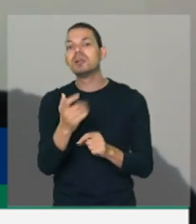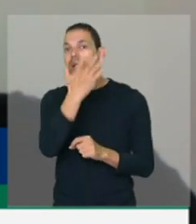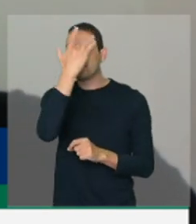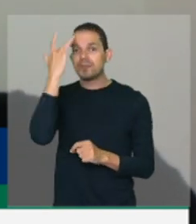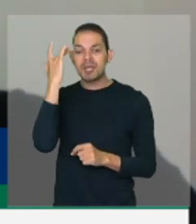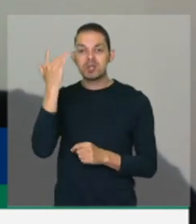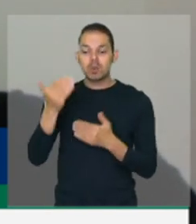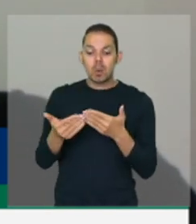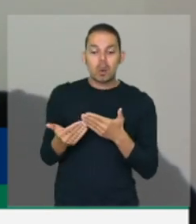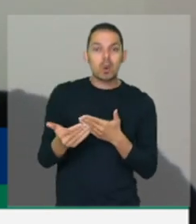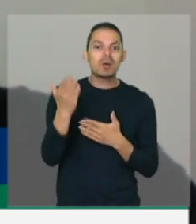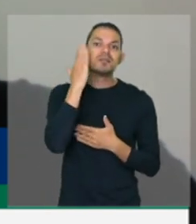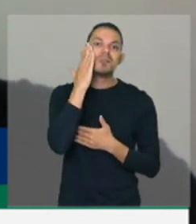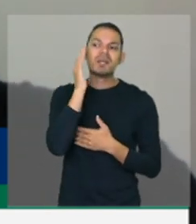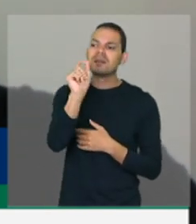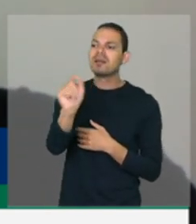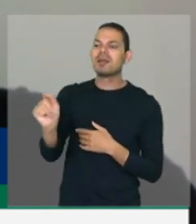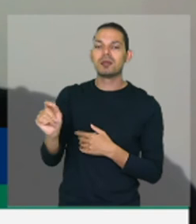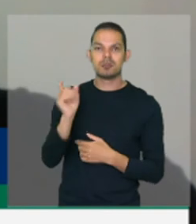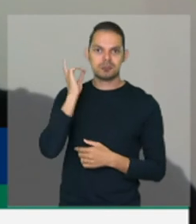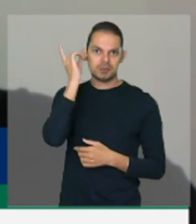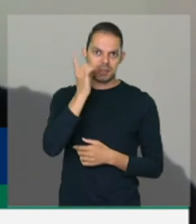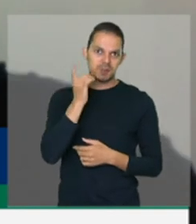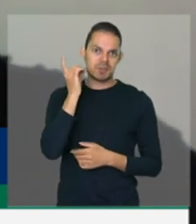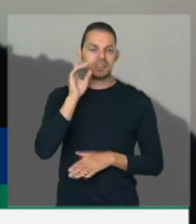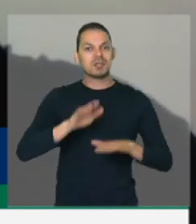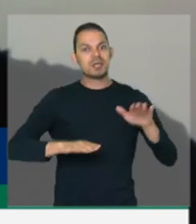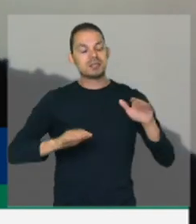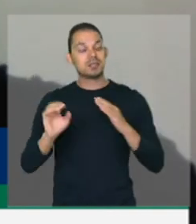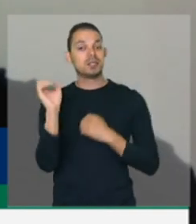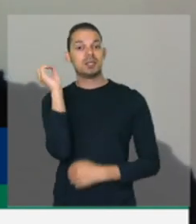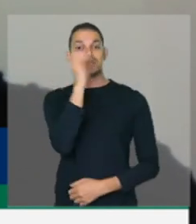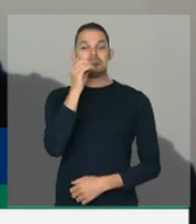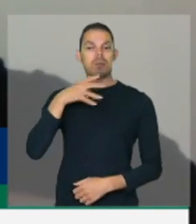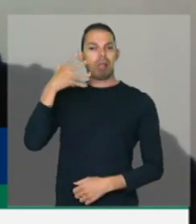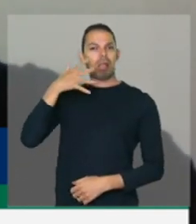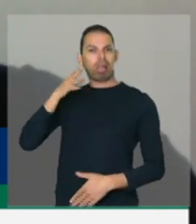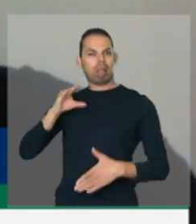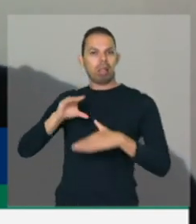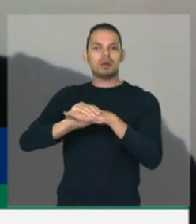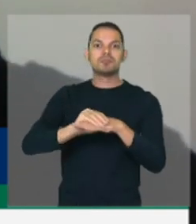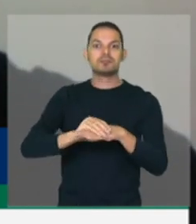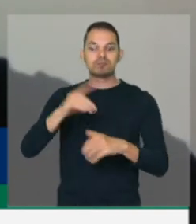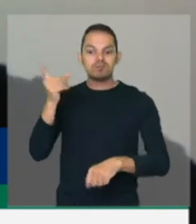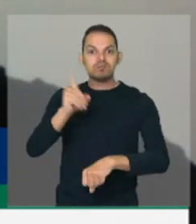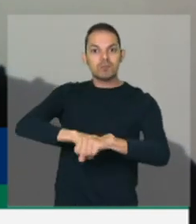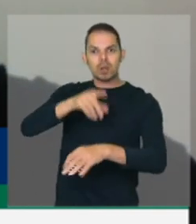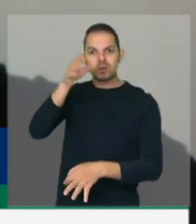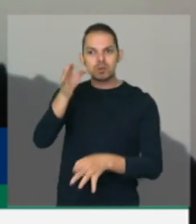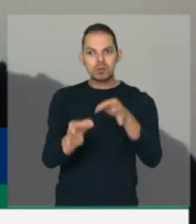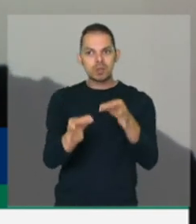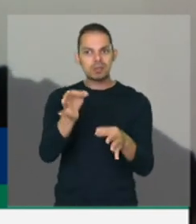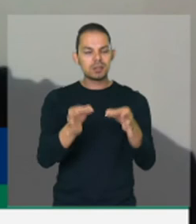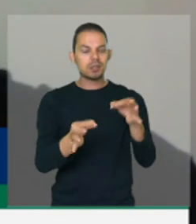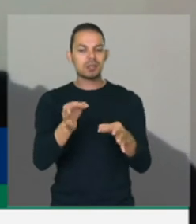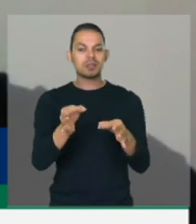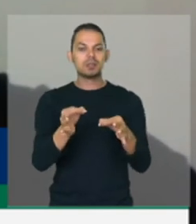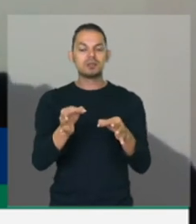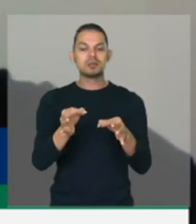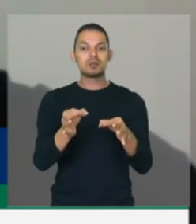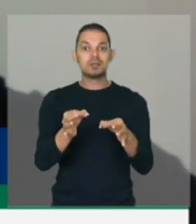acontece daqui para frente? Um deputado que talvez exagerar na fala e imediatamente ser julgado por